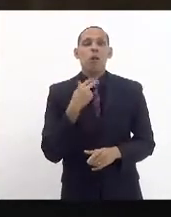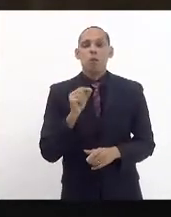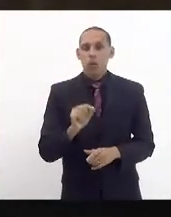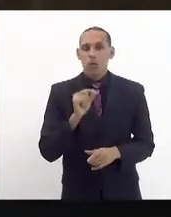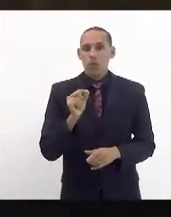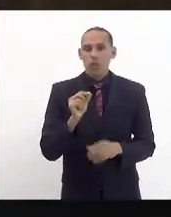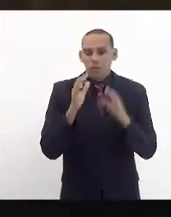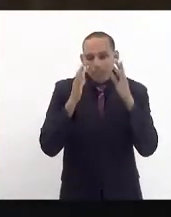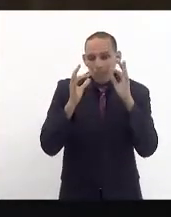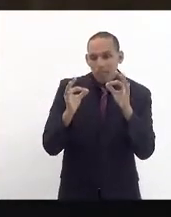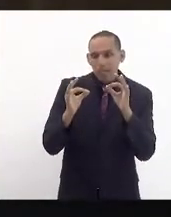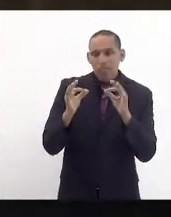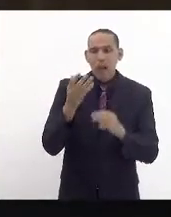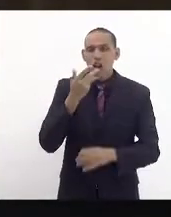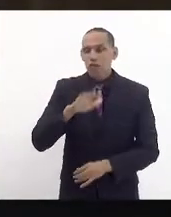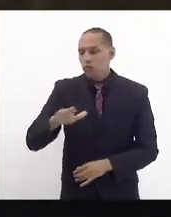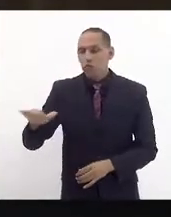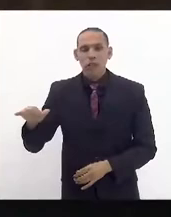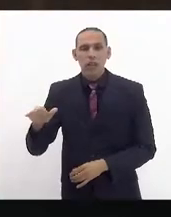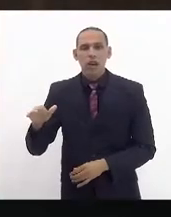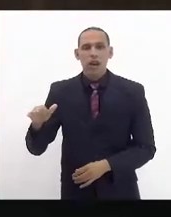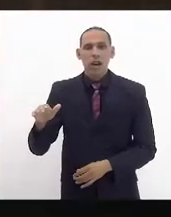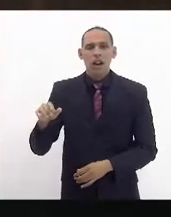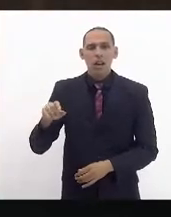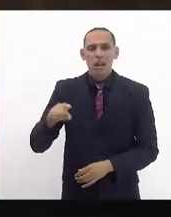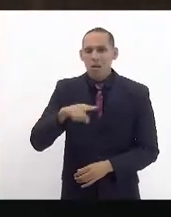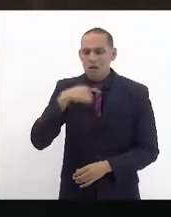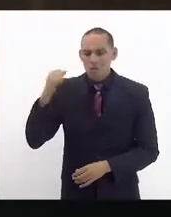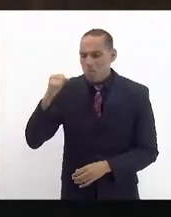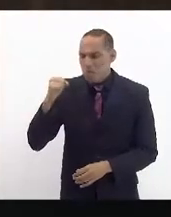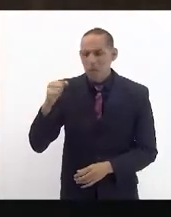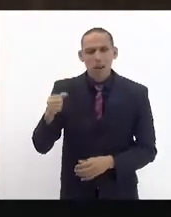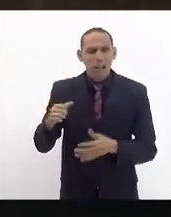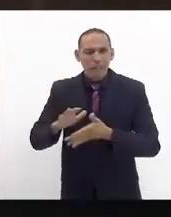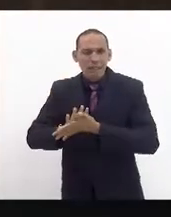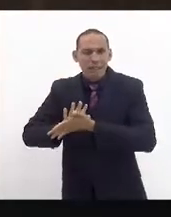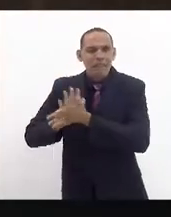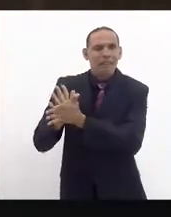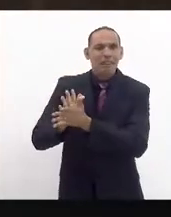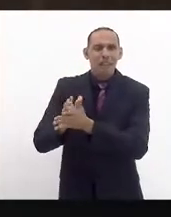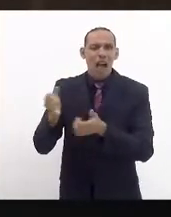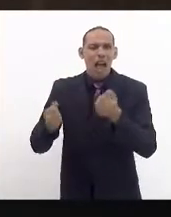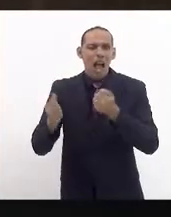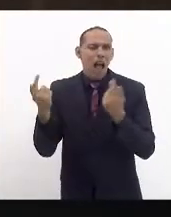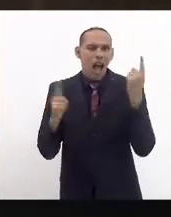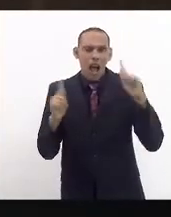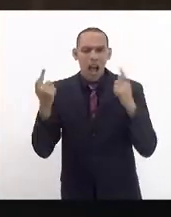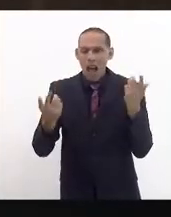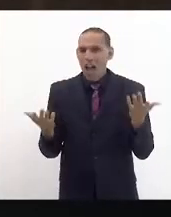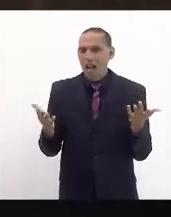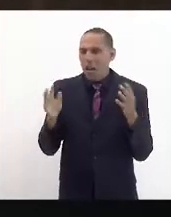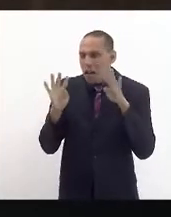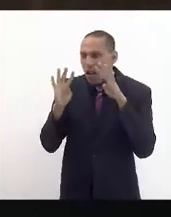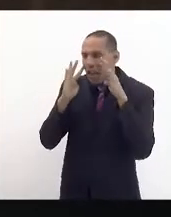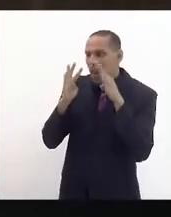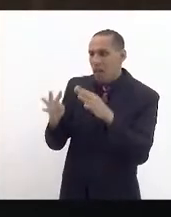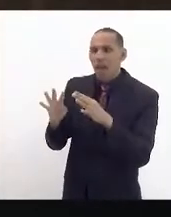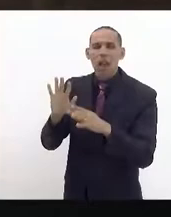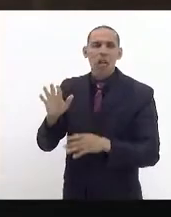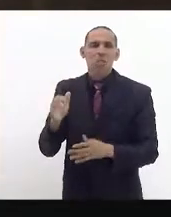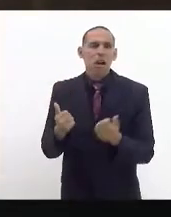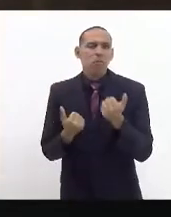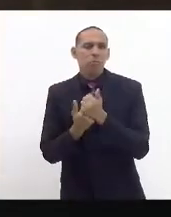assistir uma criança ser esmagada por um carro alegórico e não... essa casa não dá